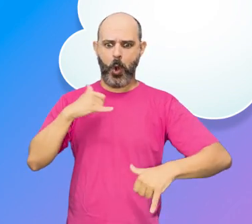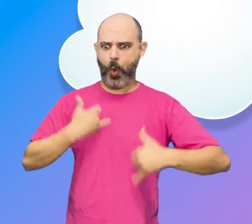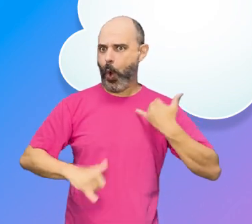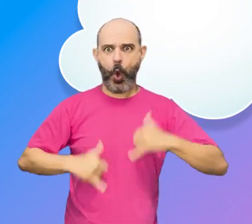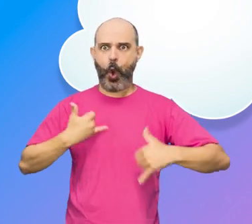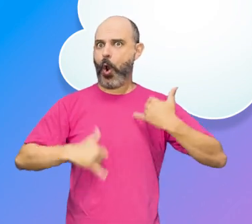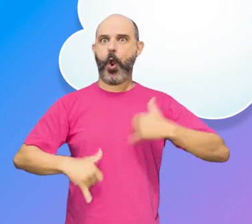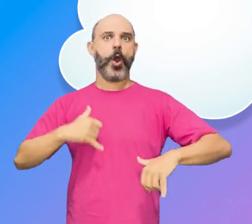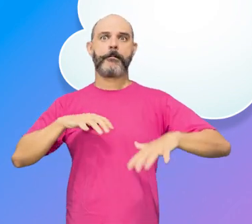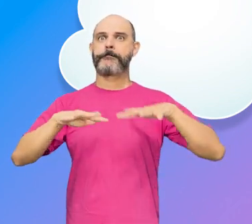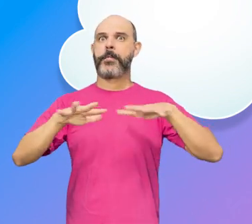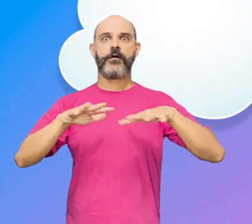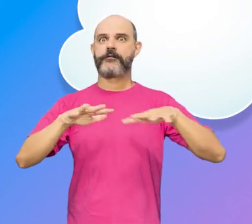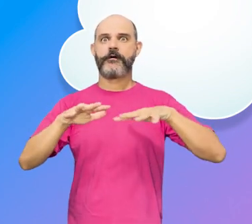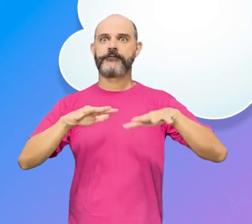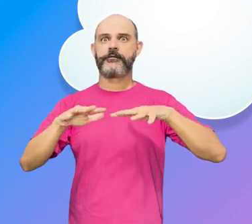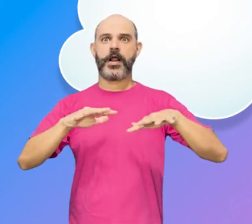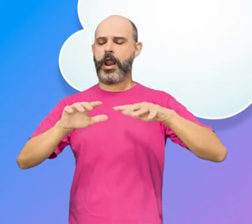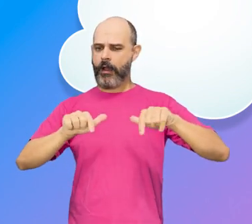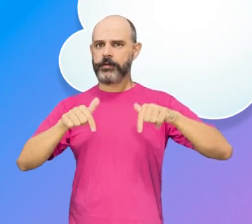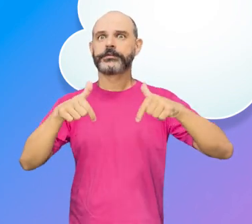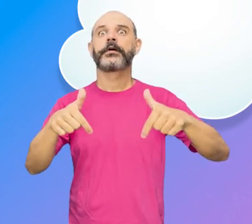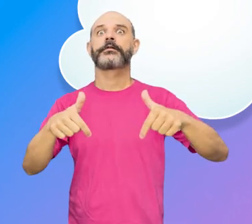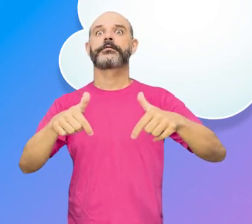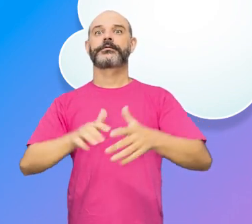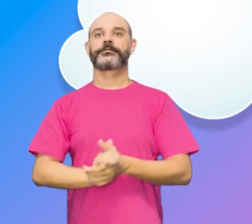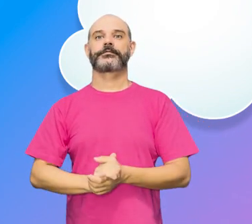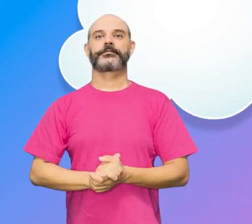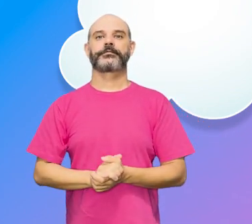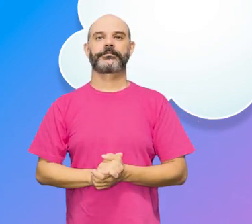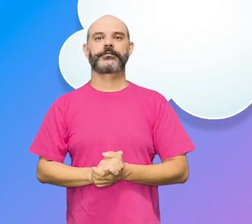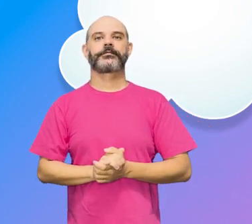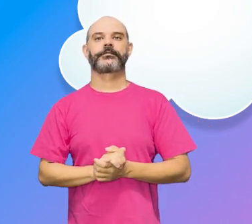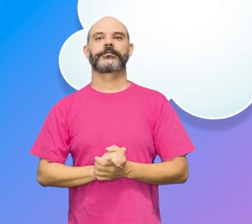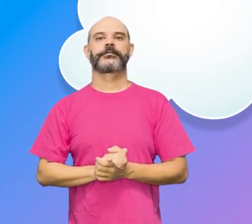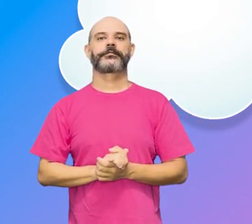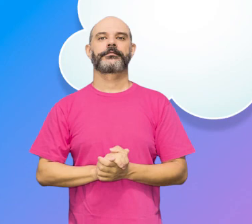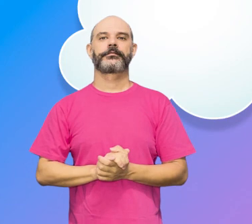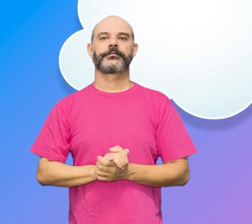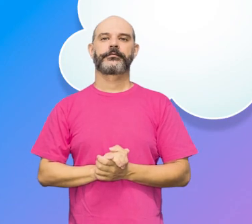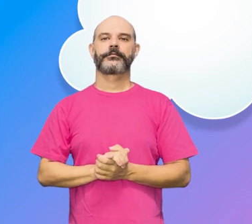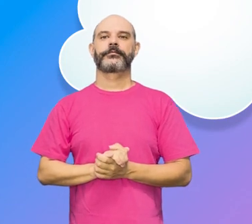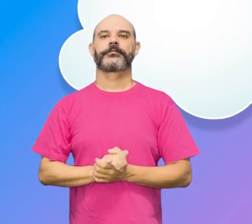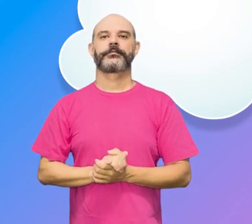Precisa de energia, movimentos de ação.